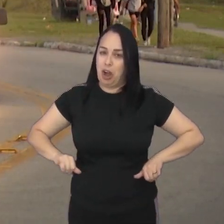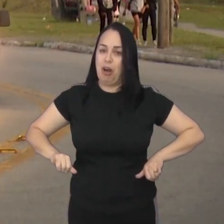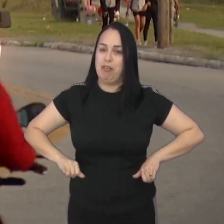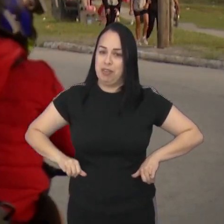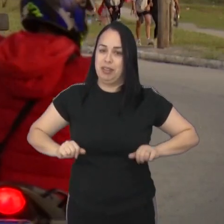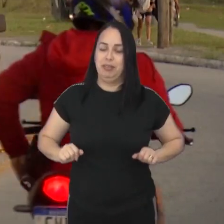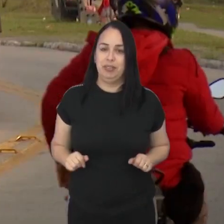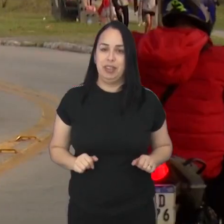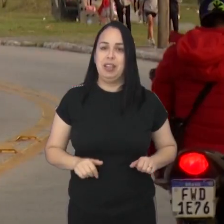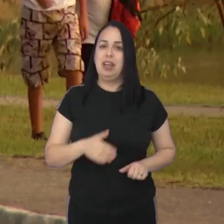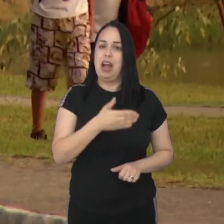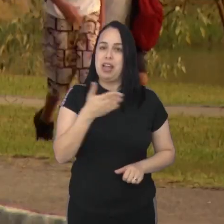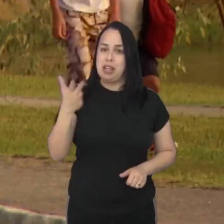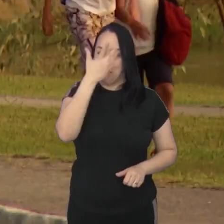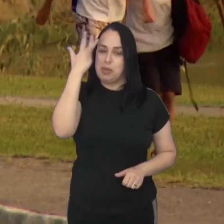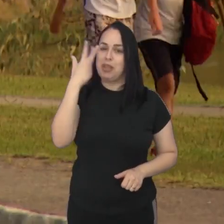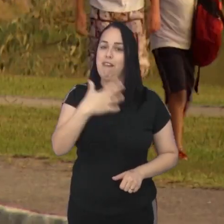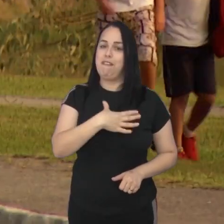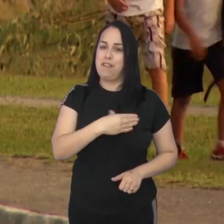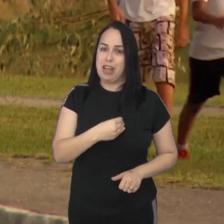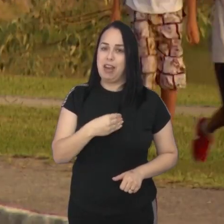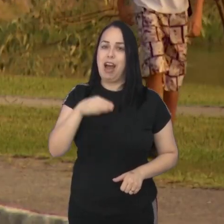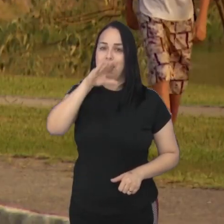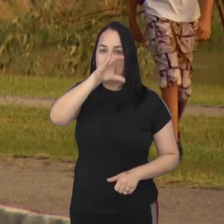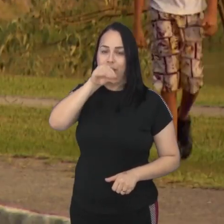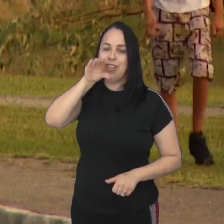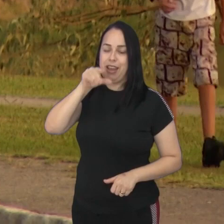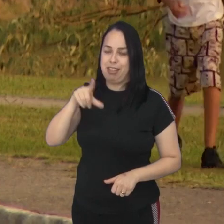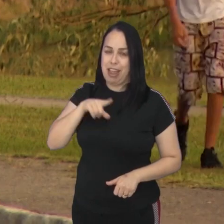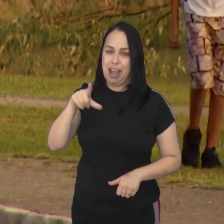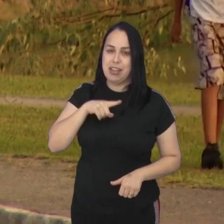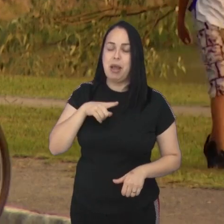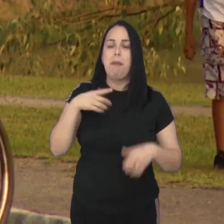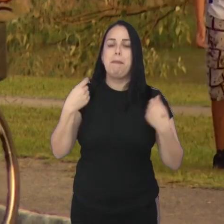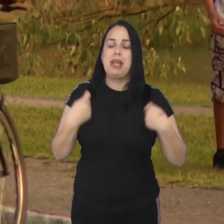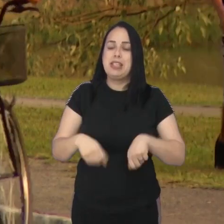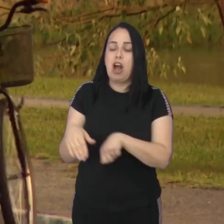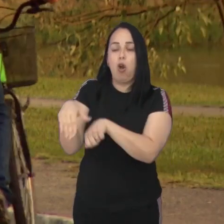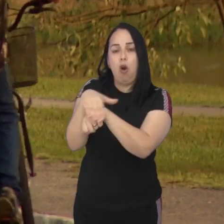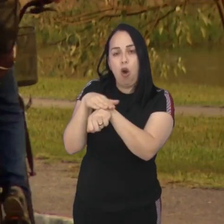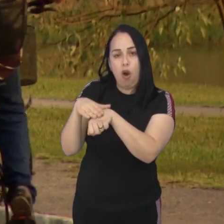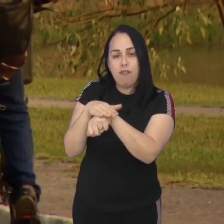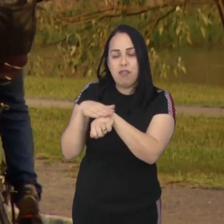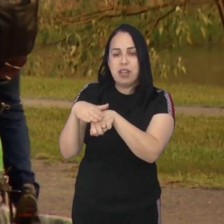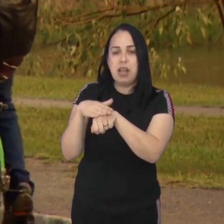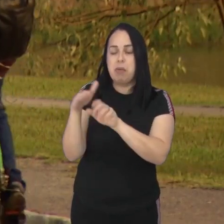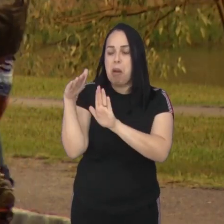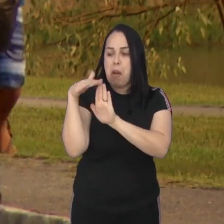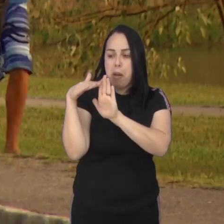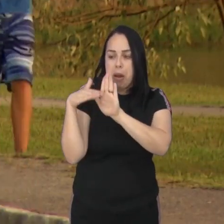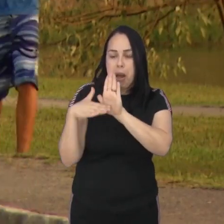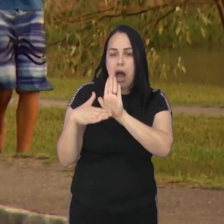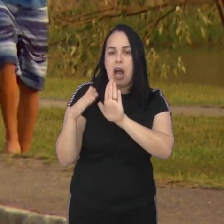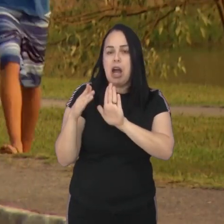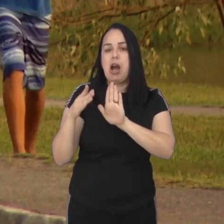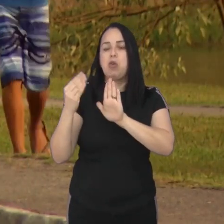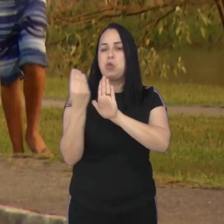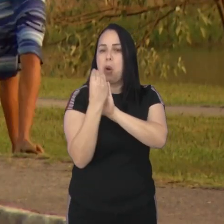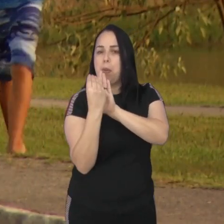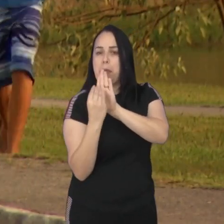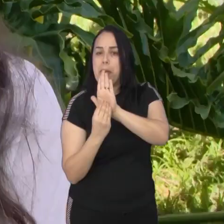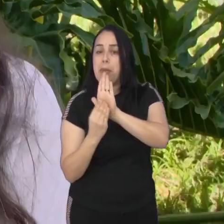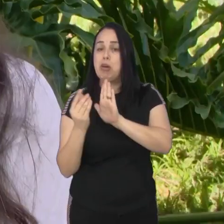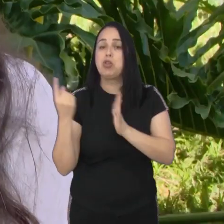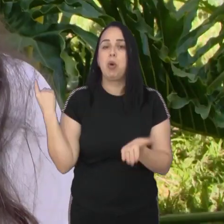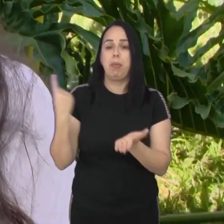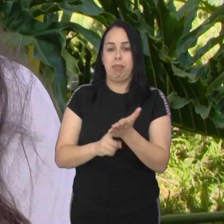afetados pelo fim das férias. Quem tem filho adolescente também precisa separar um tempinho para conversar e organizar a rotina de volta às